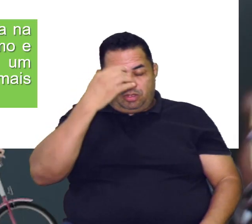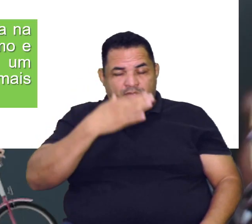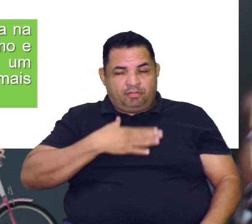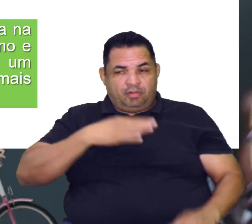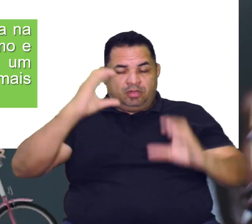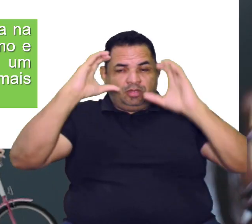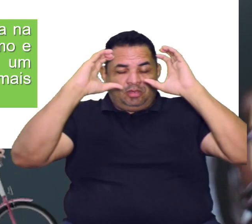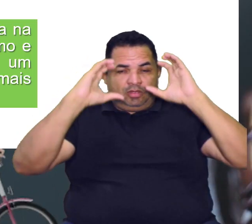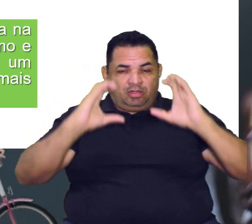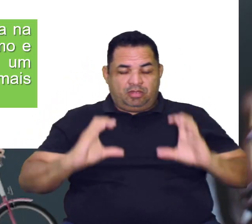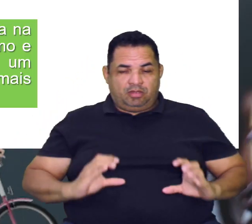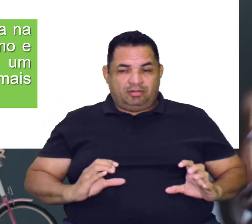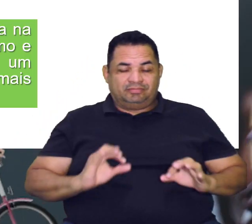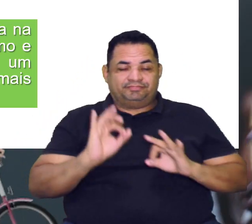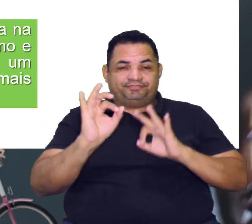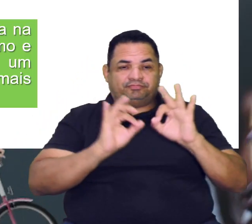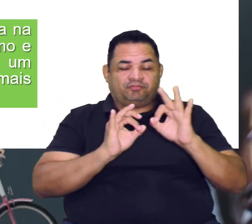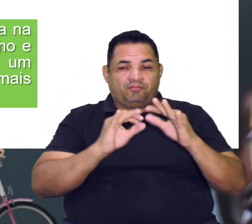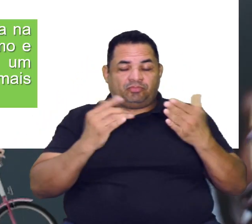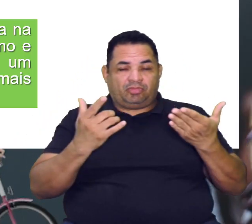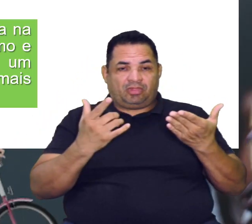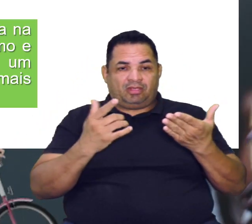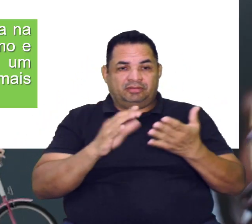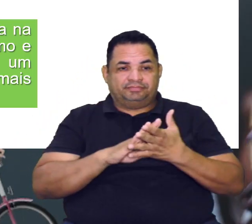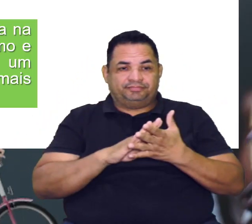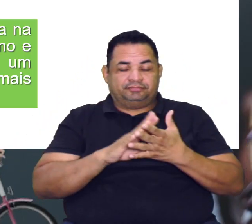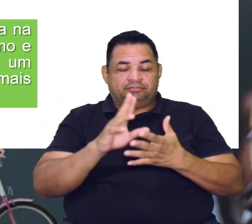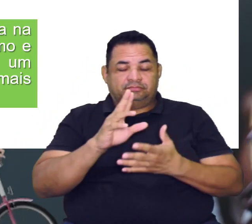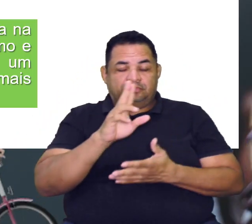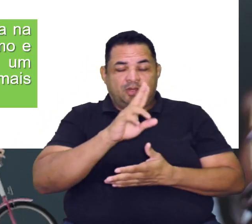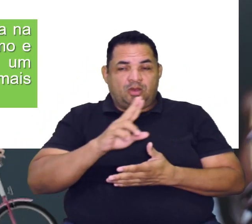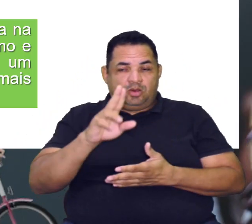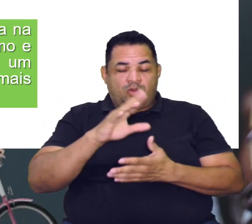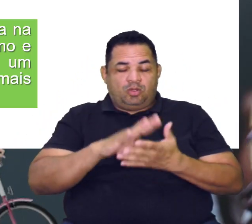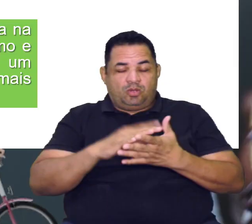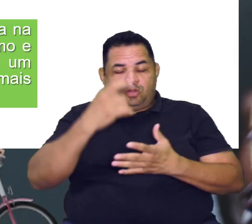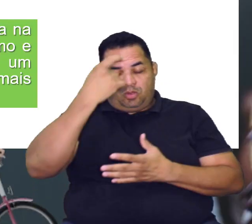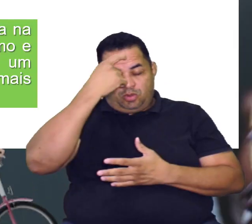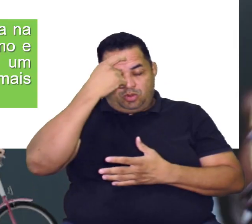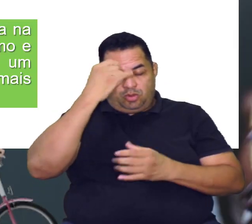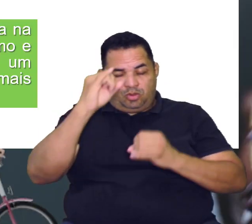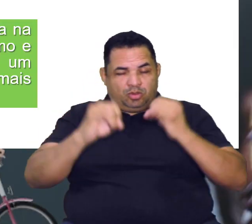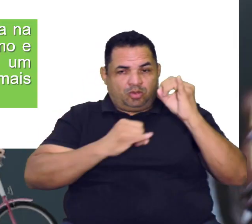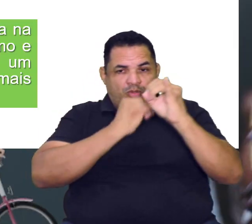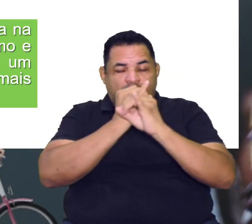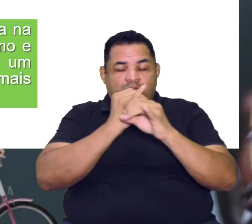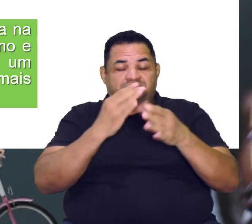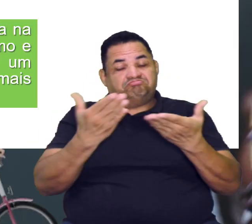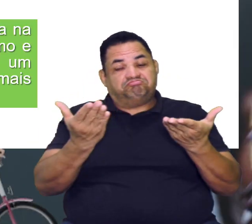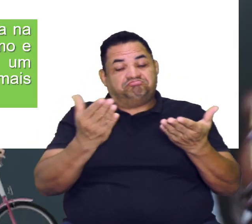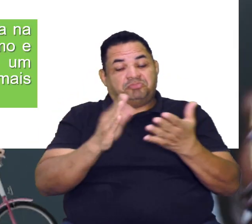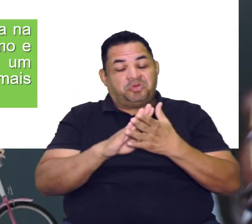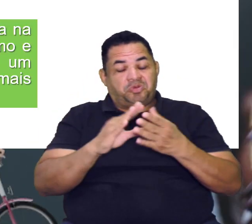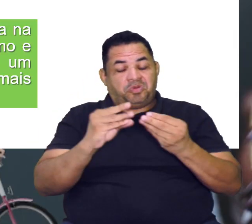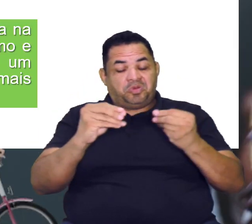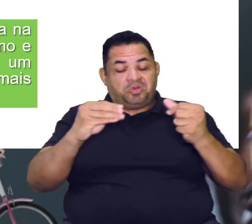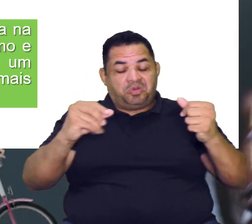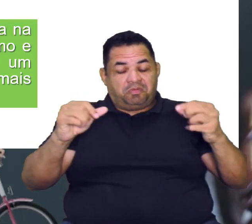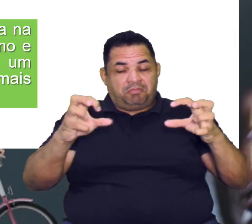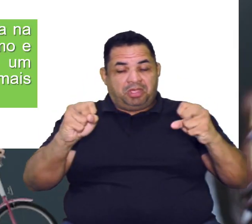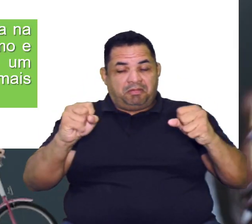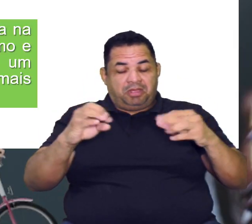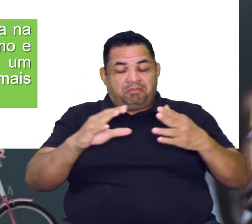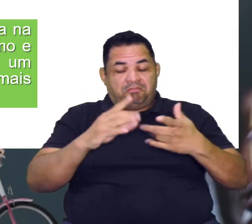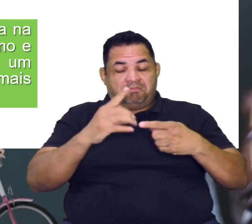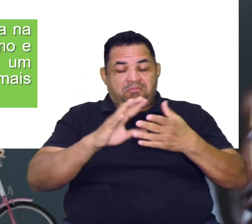meu comportamento consciente aí, né, nesse consumo, seja um consumo digital ou seja um consumo físico, né,